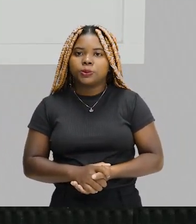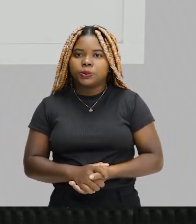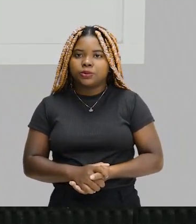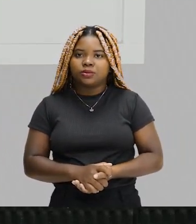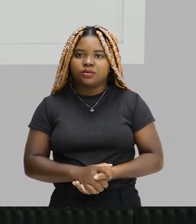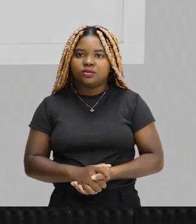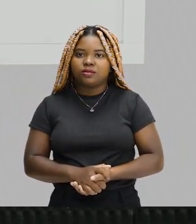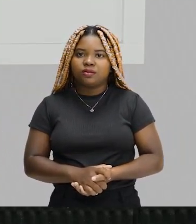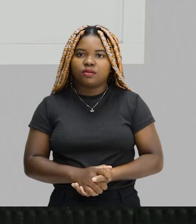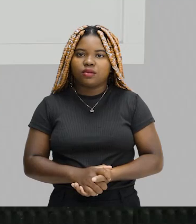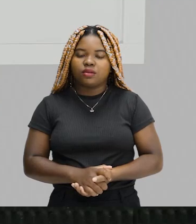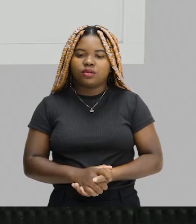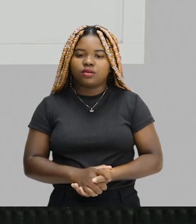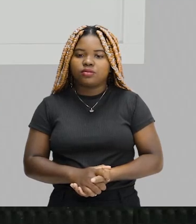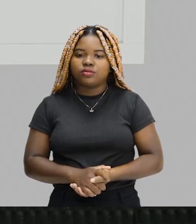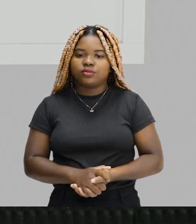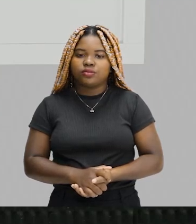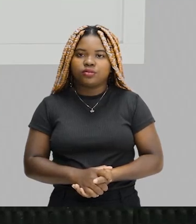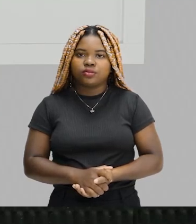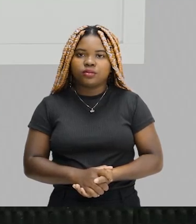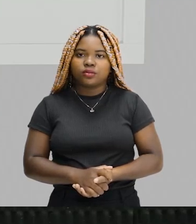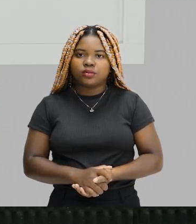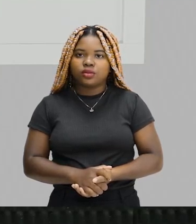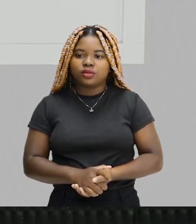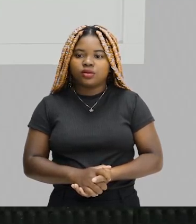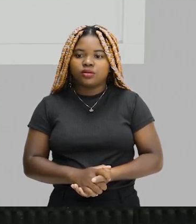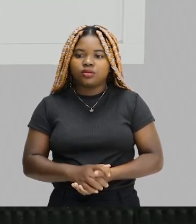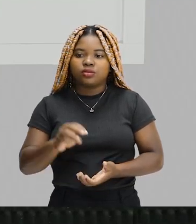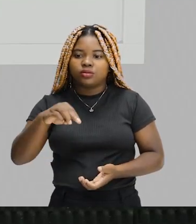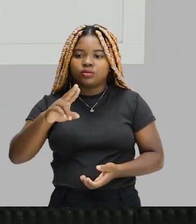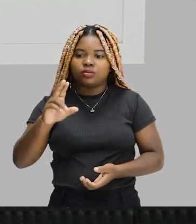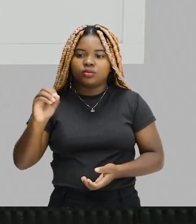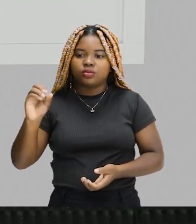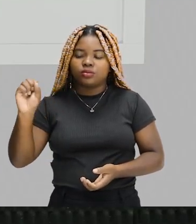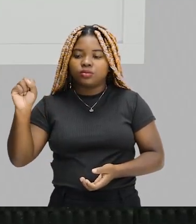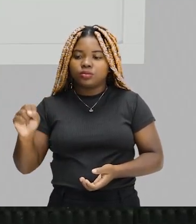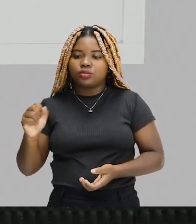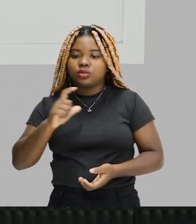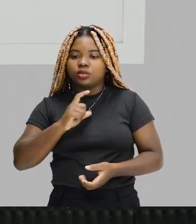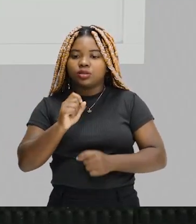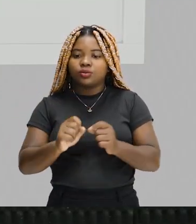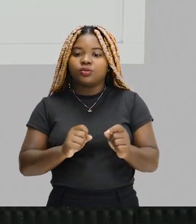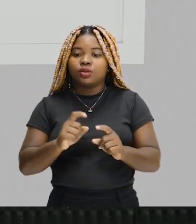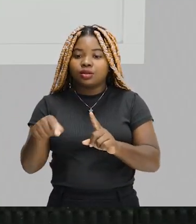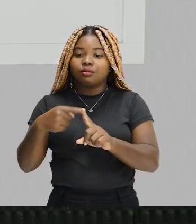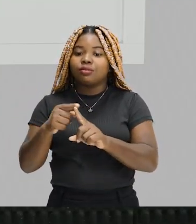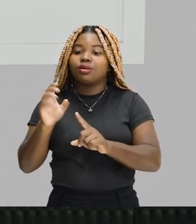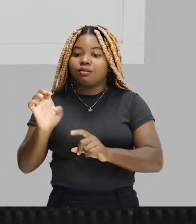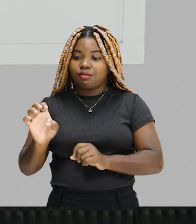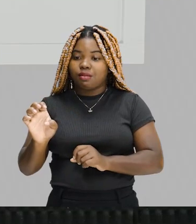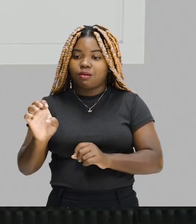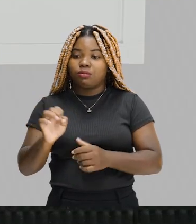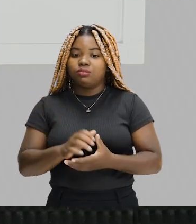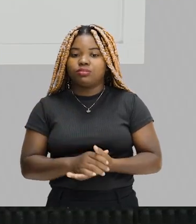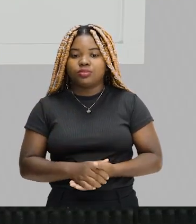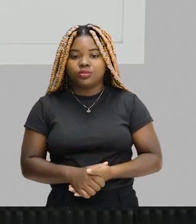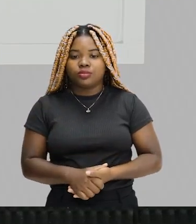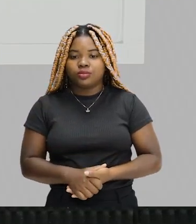elementares, tá ok? Mas é bem simples. O muon, ele diz que tem carga mais E,